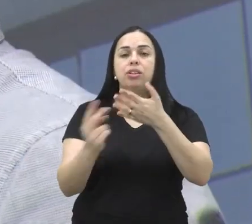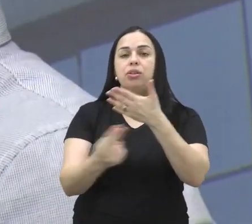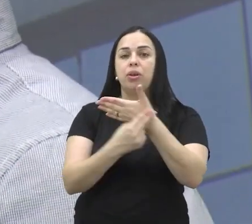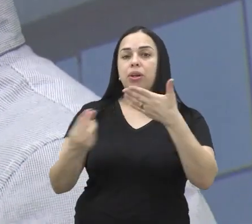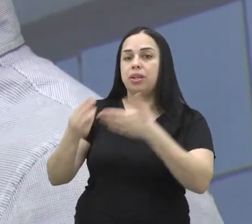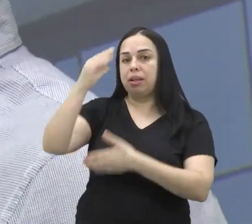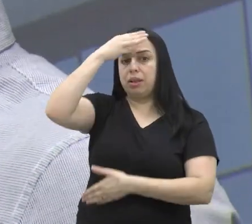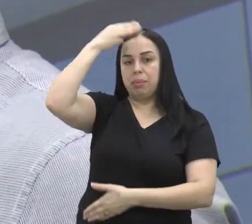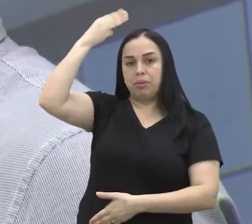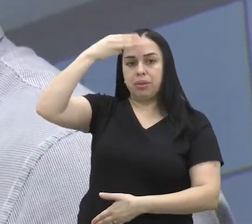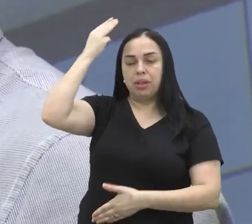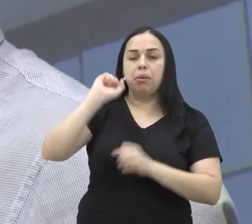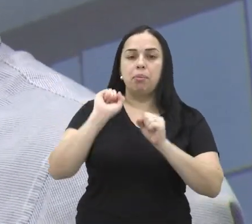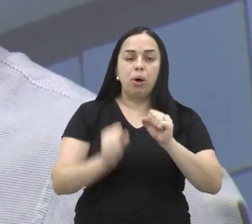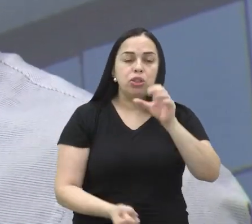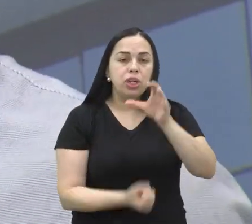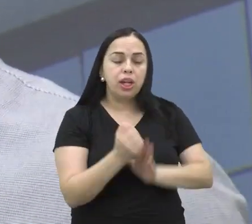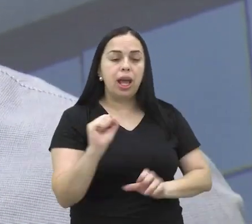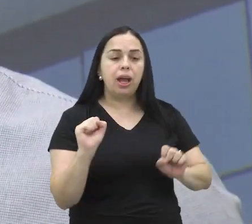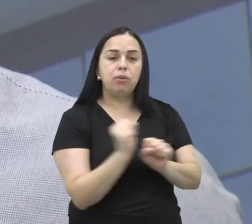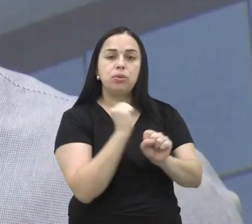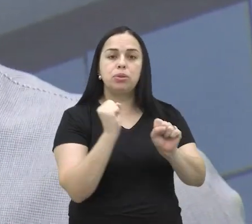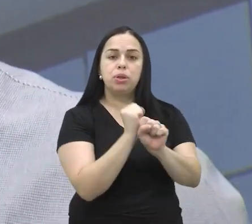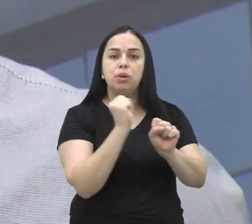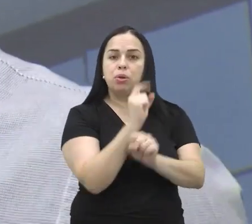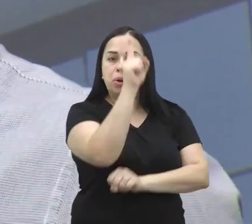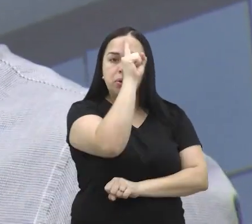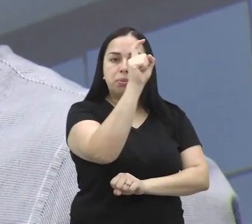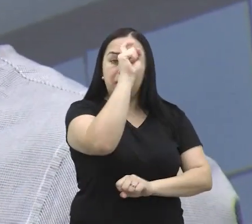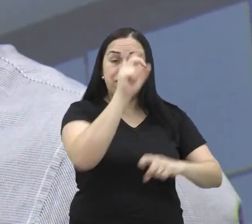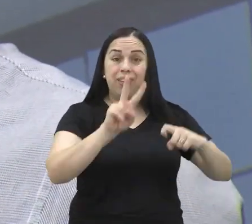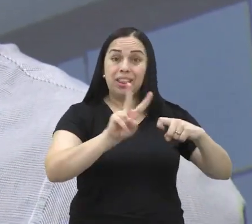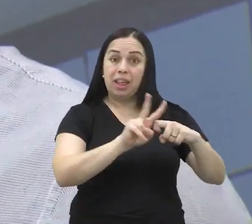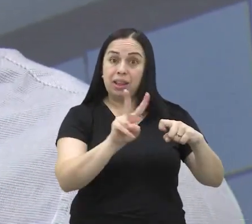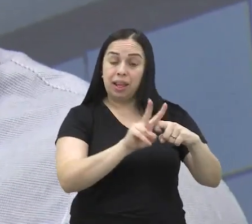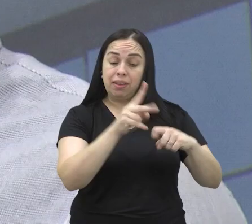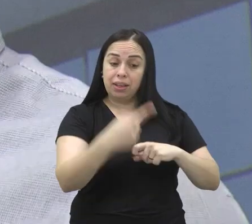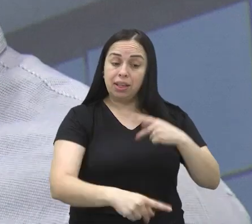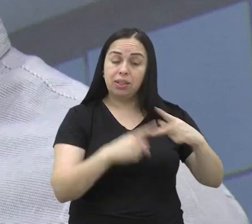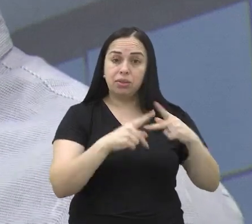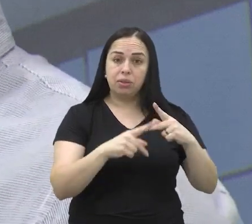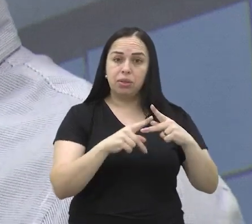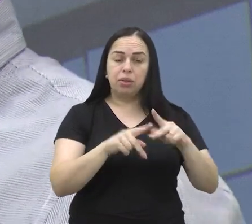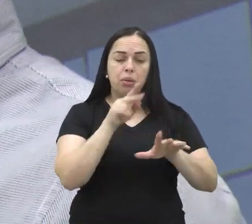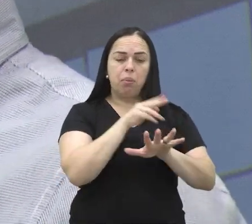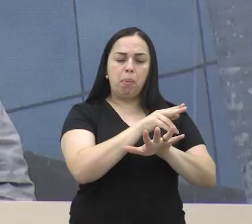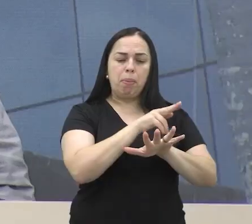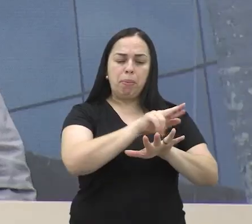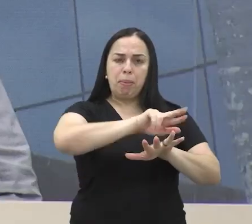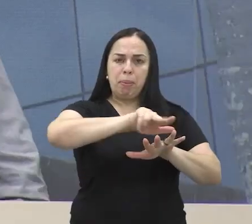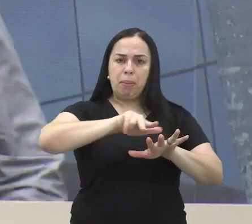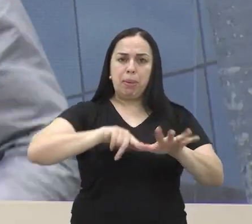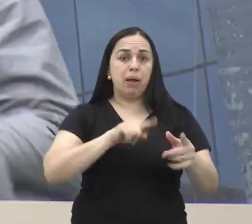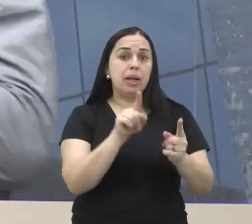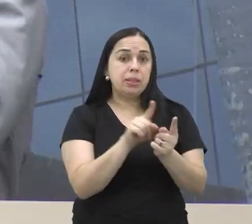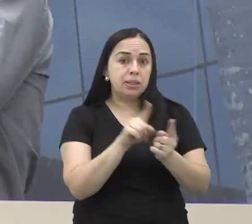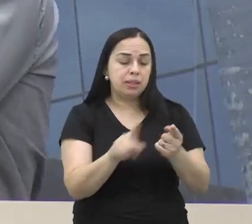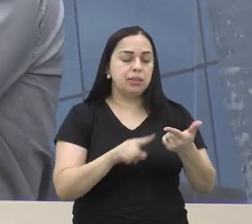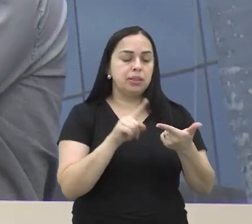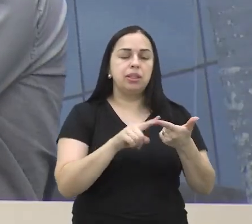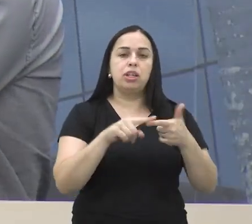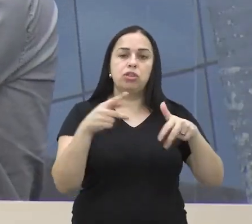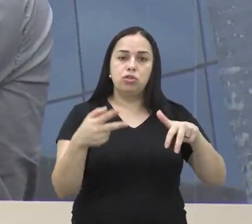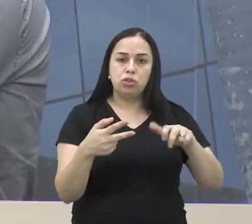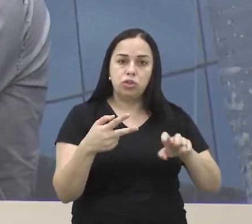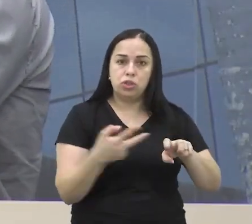vereador Milton Vieira Filho, que autoriza a implantação de um hospital veterinário público em São José dos Campos, com diversos serviços